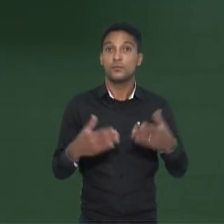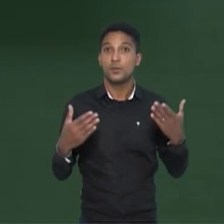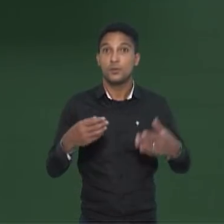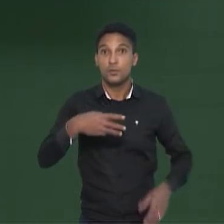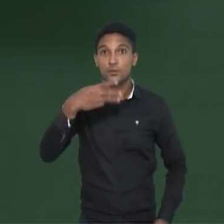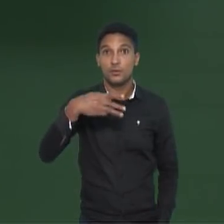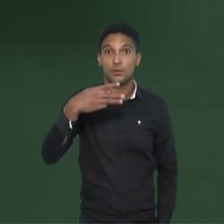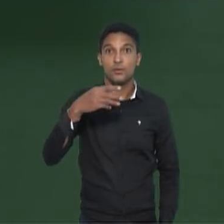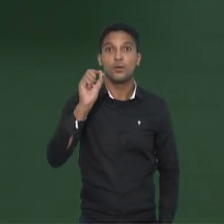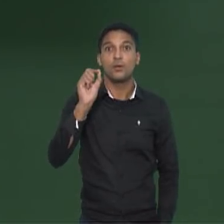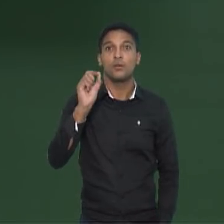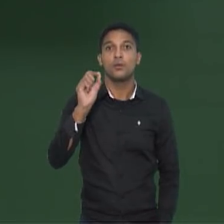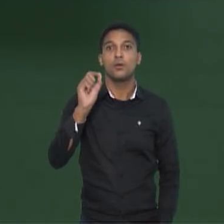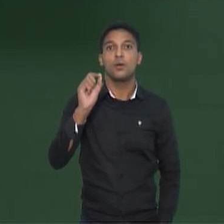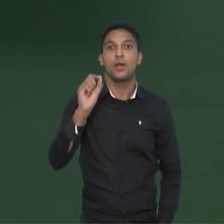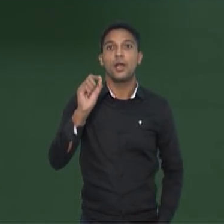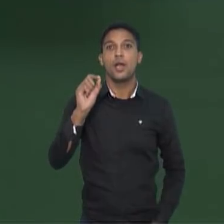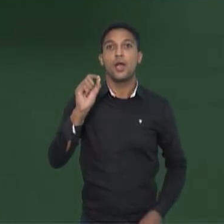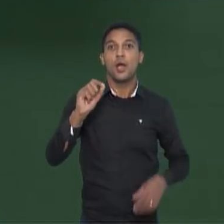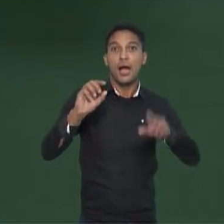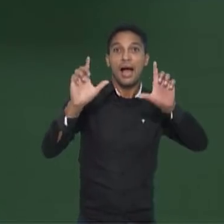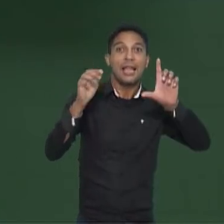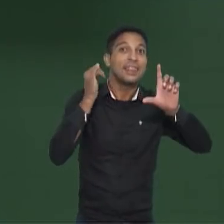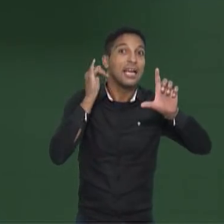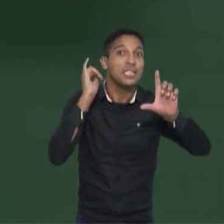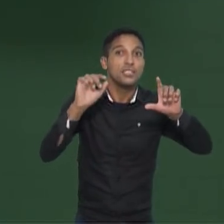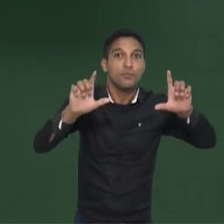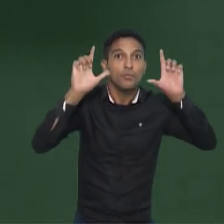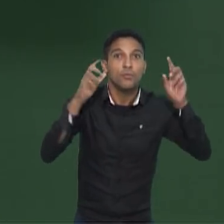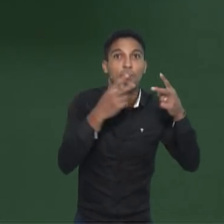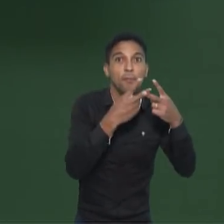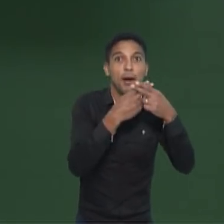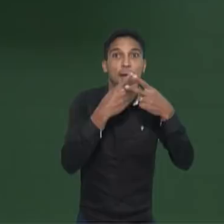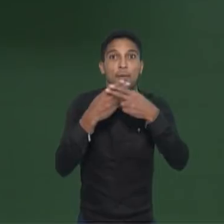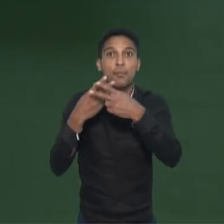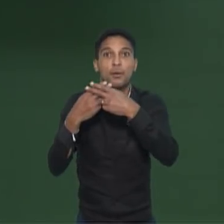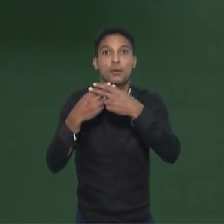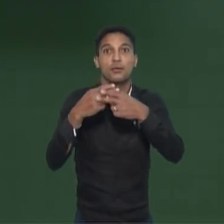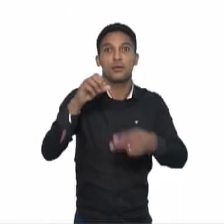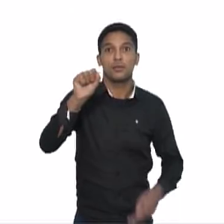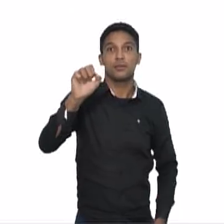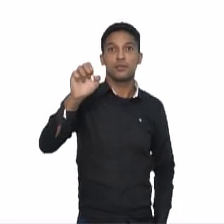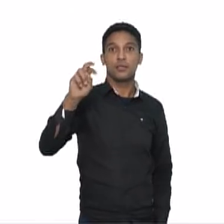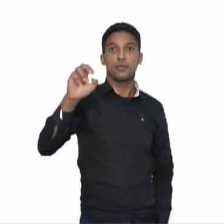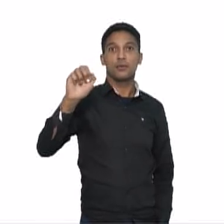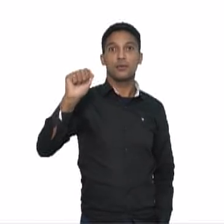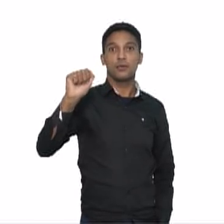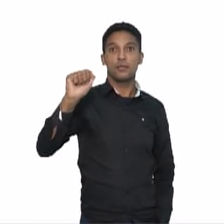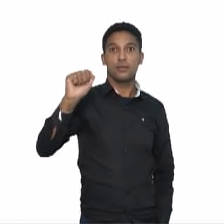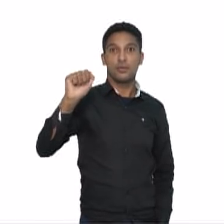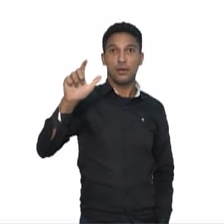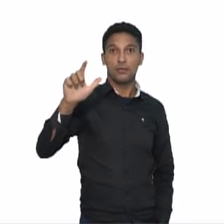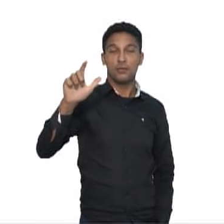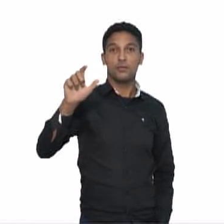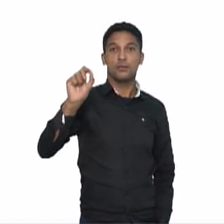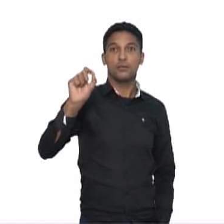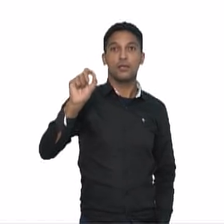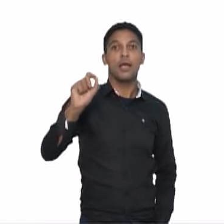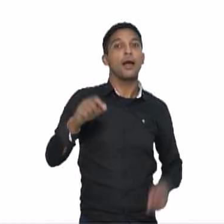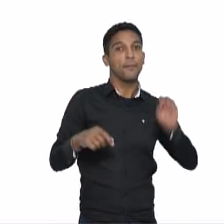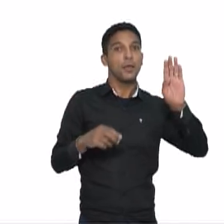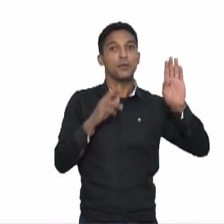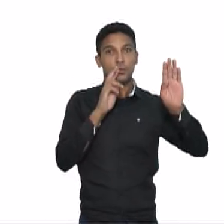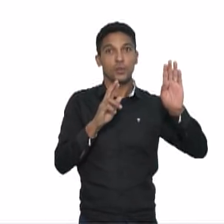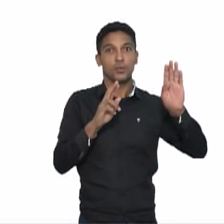3. Sobre o formato serial da narrativa. A alternativa correta é a B. Tem se expandido em público